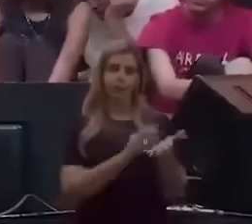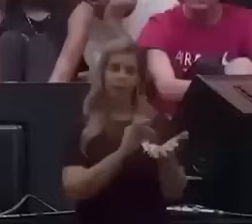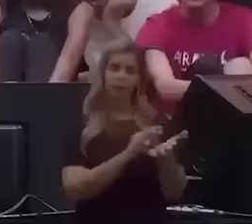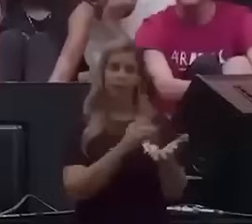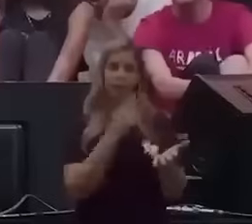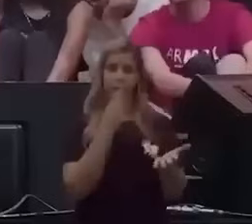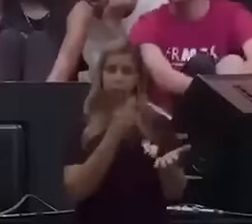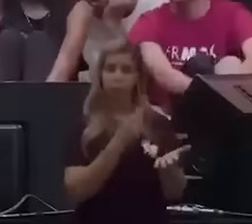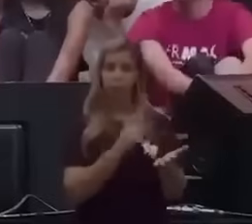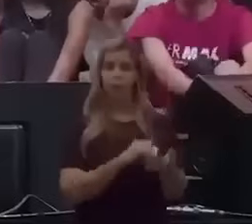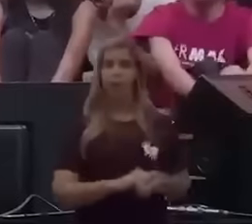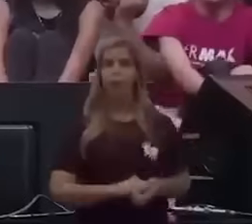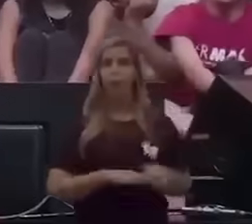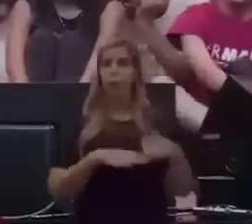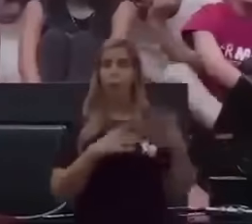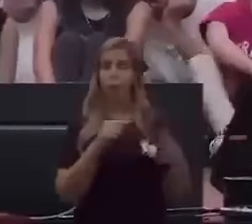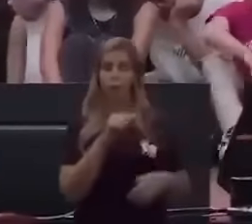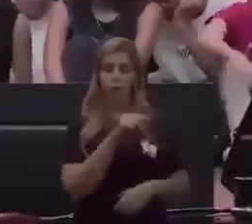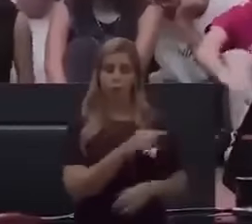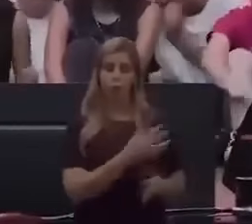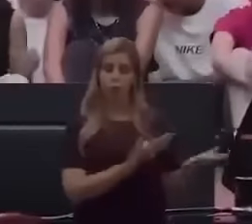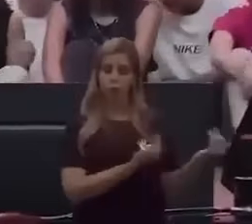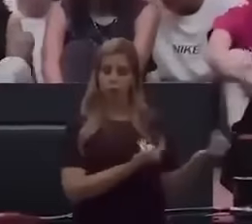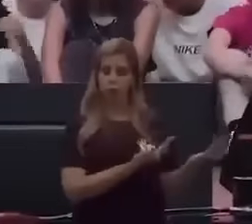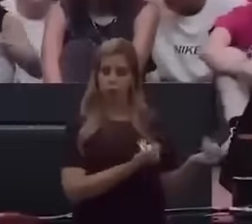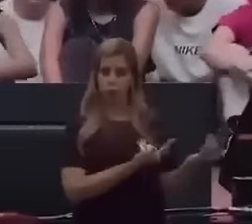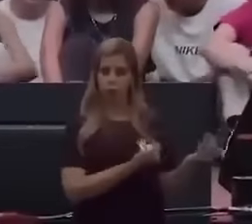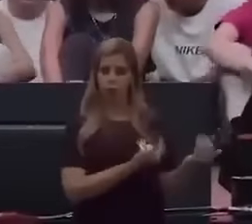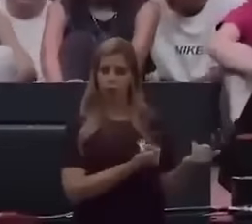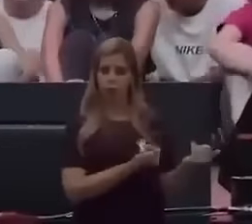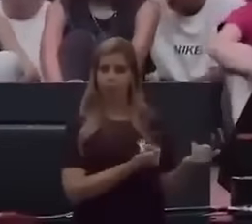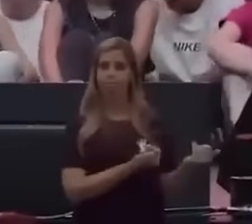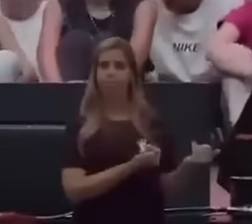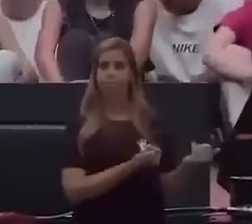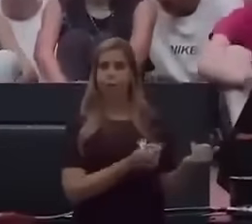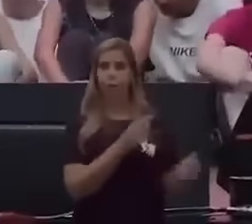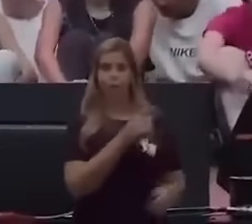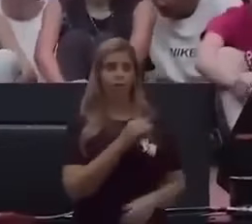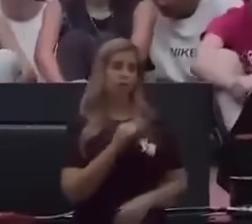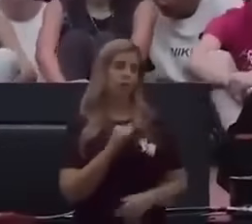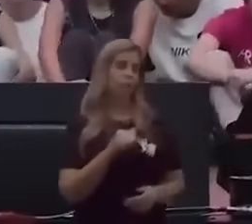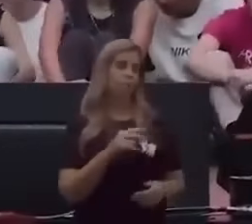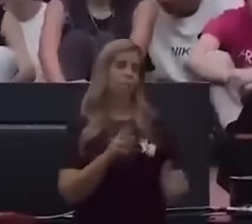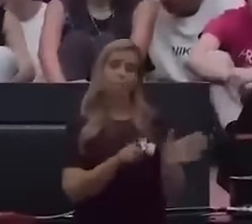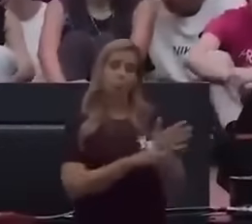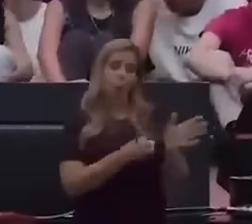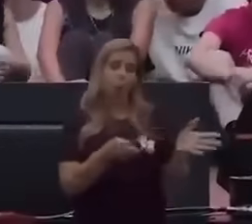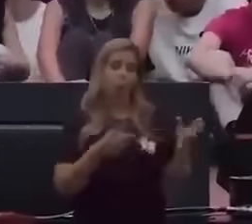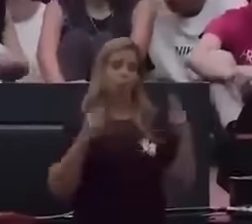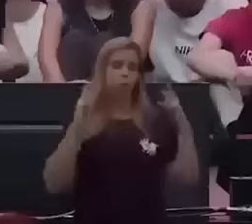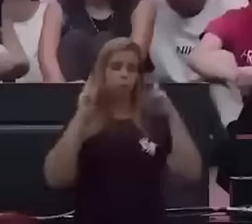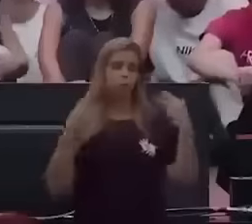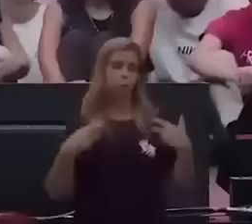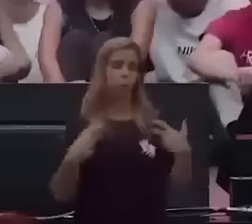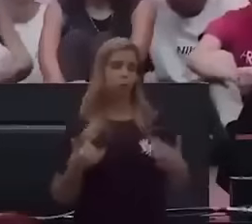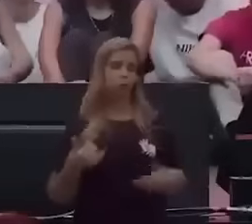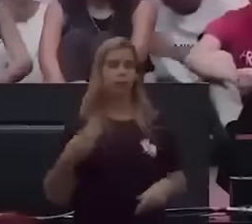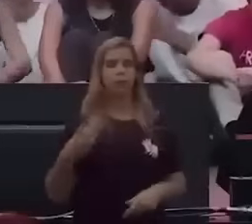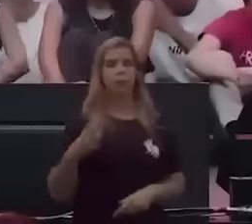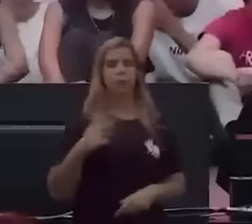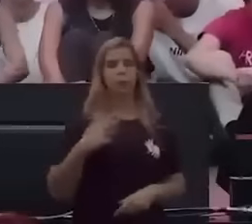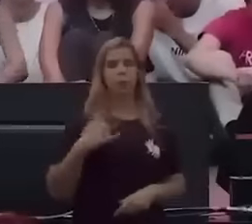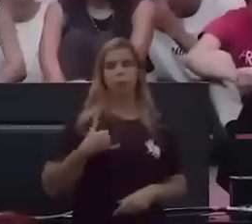em verdade te digo, que quando eras mais moço, tu te cingias a ti mesmo, e andavas por onde